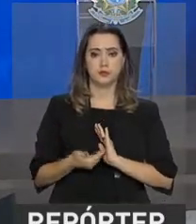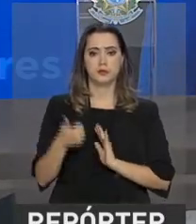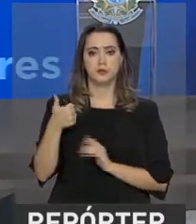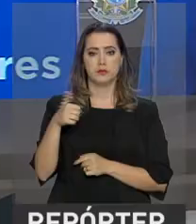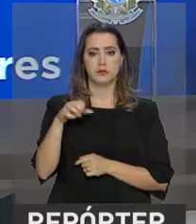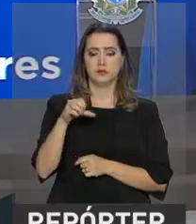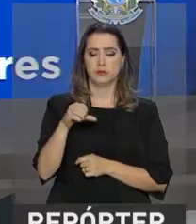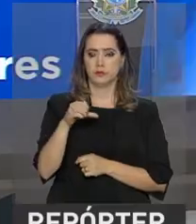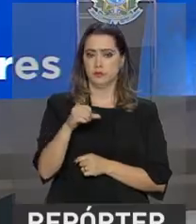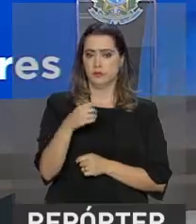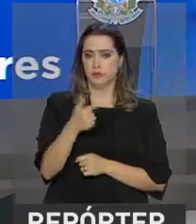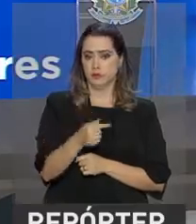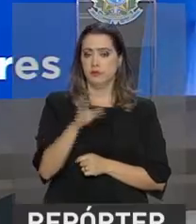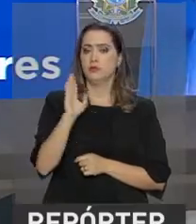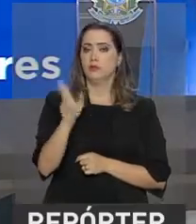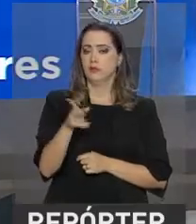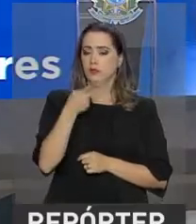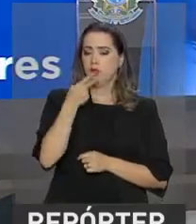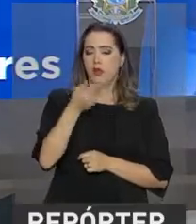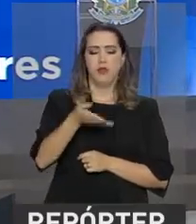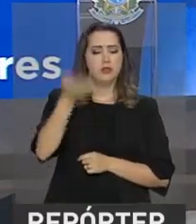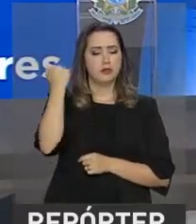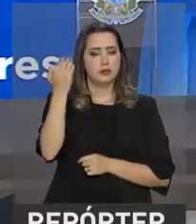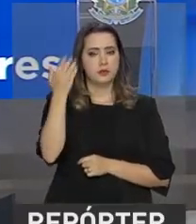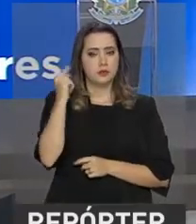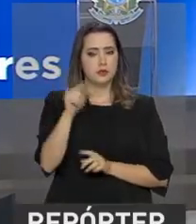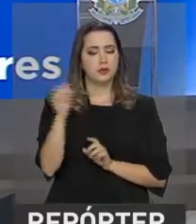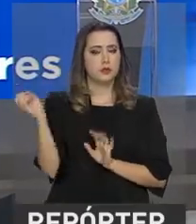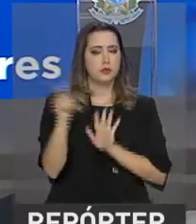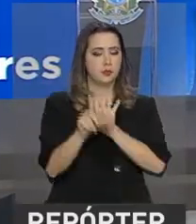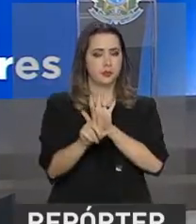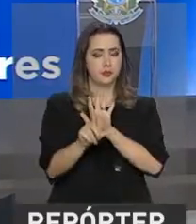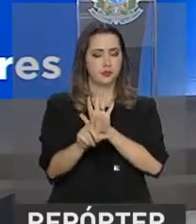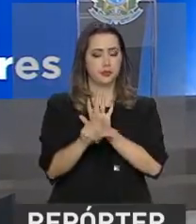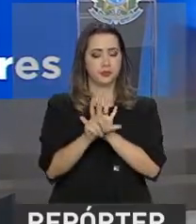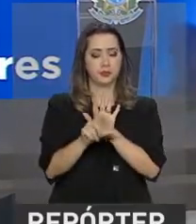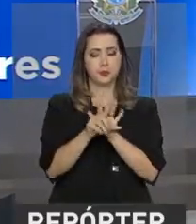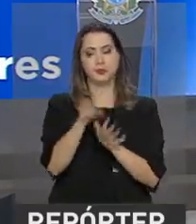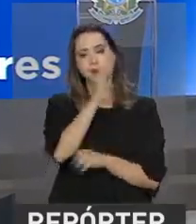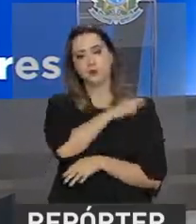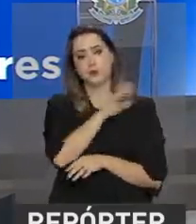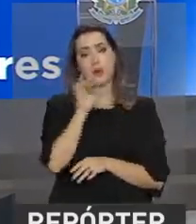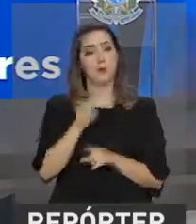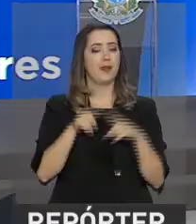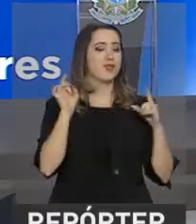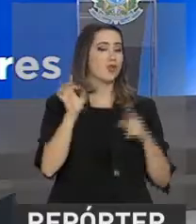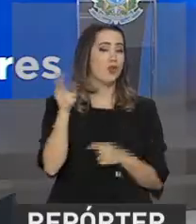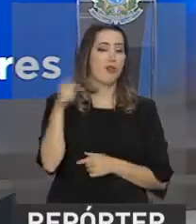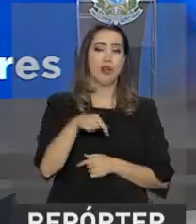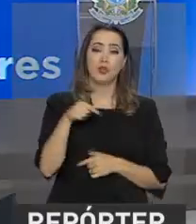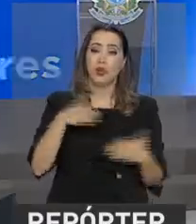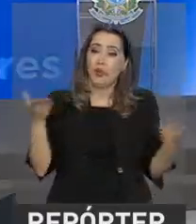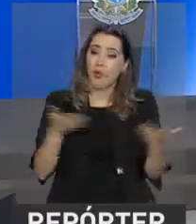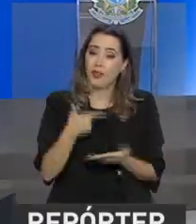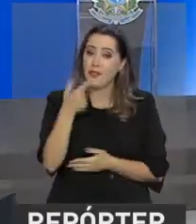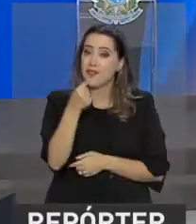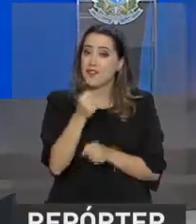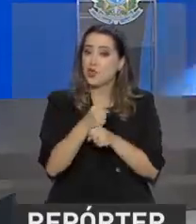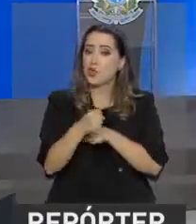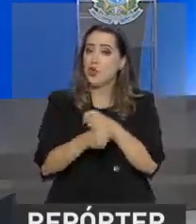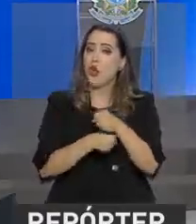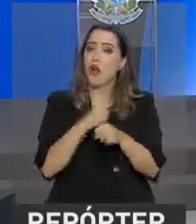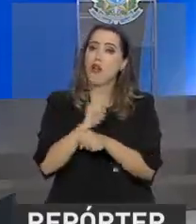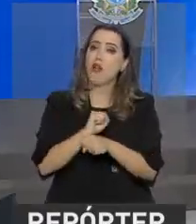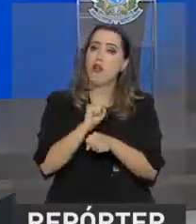1997, já se falava em reforma do ensino médio. E só agora, 20 anos depois,